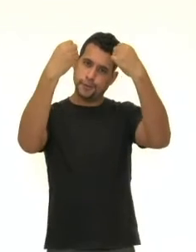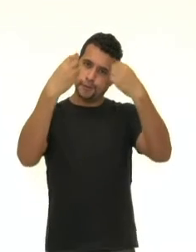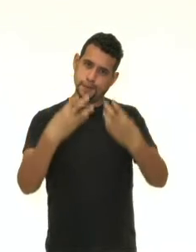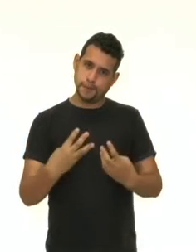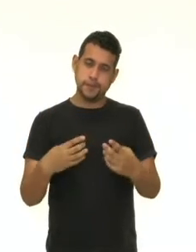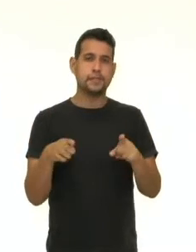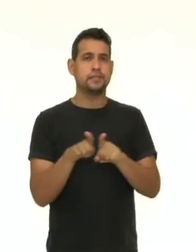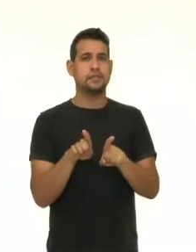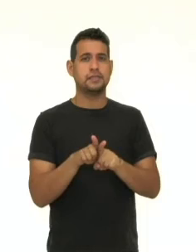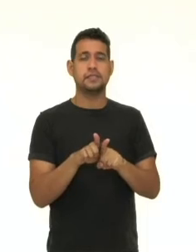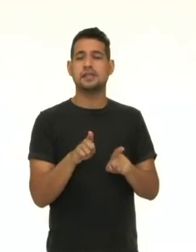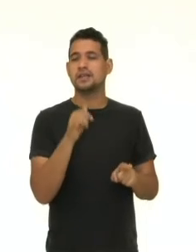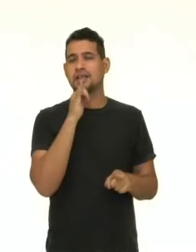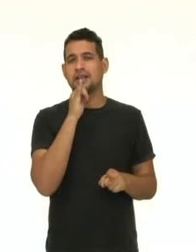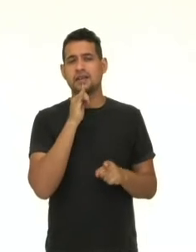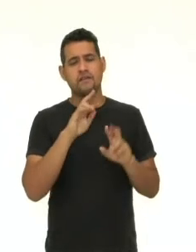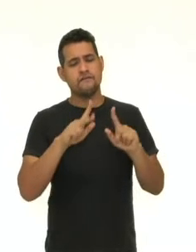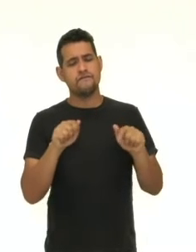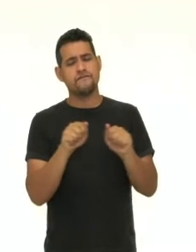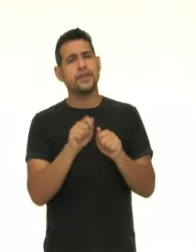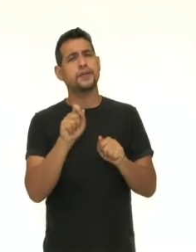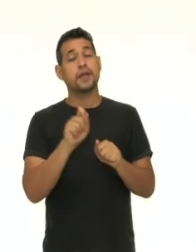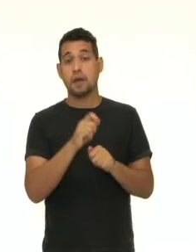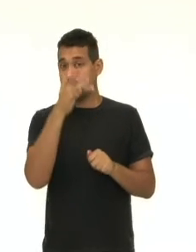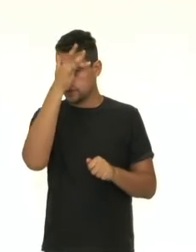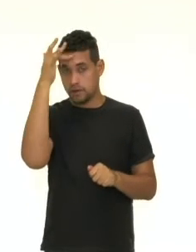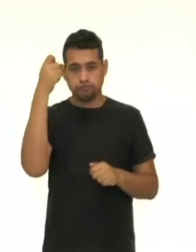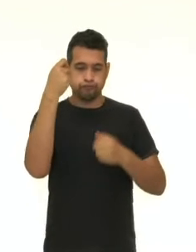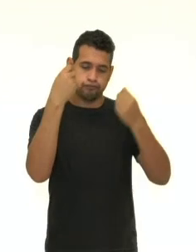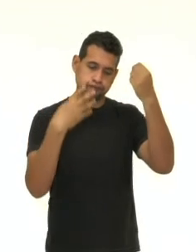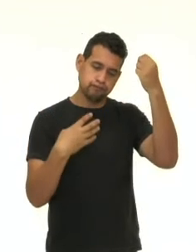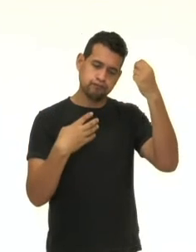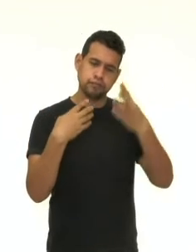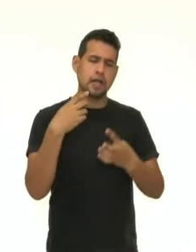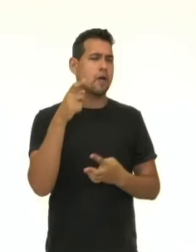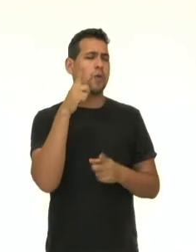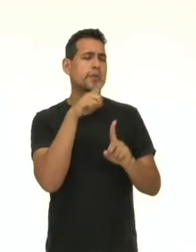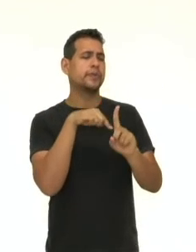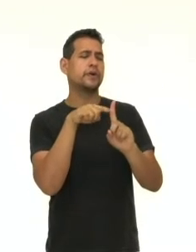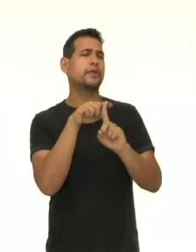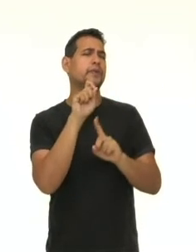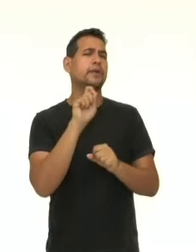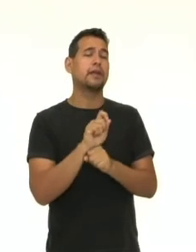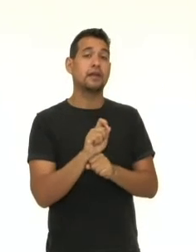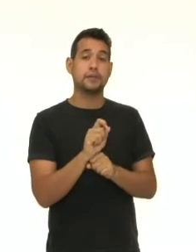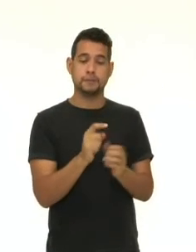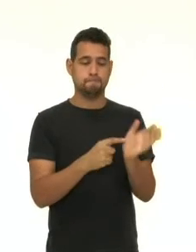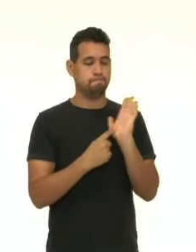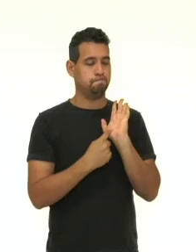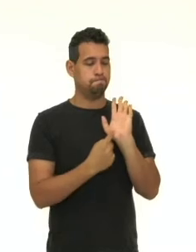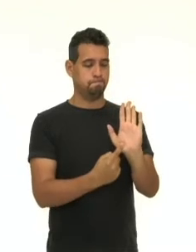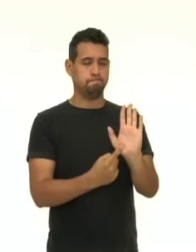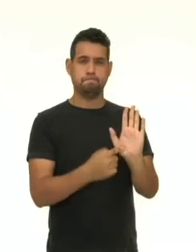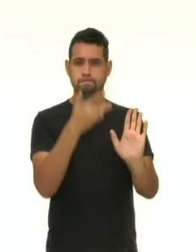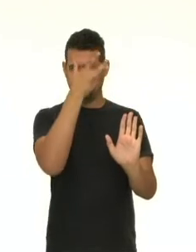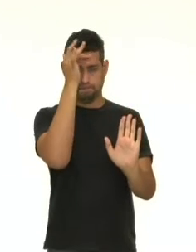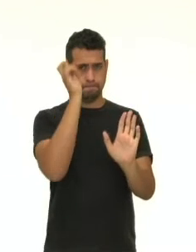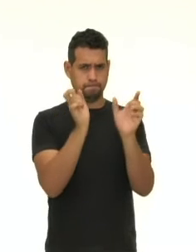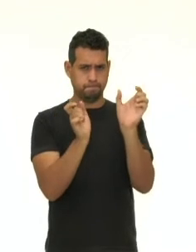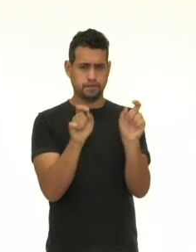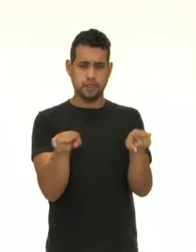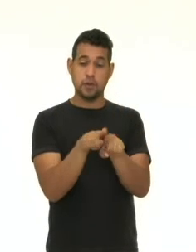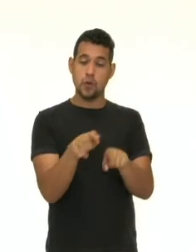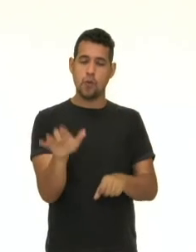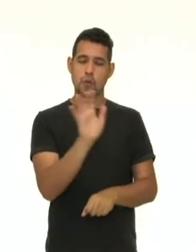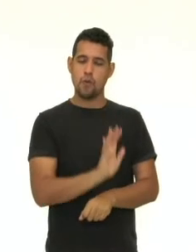descritivas, estáticas, feitas pelo narrador com a intenção do quê? De caracterizar as personagens e o